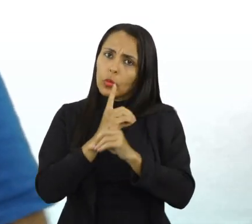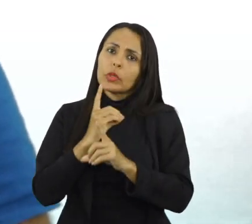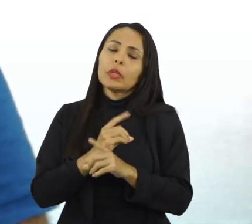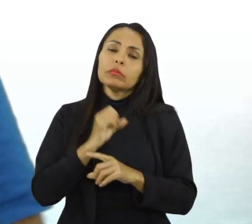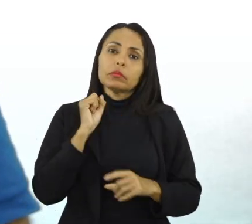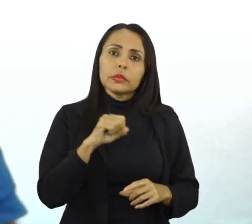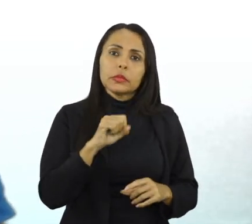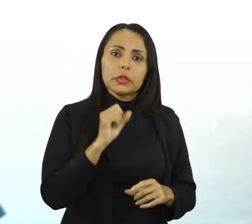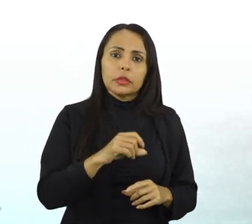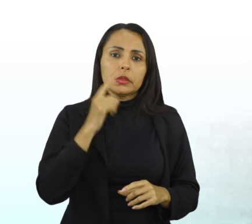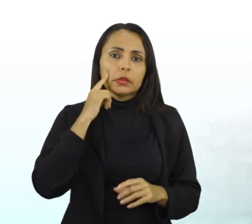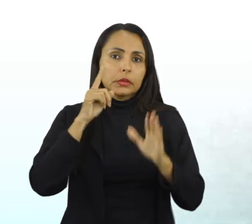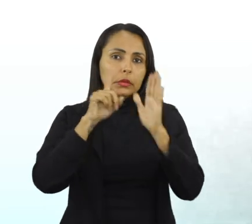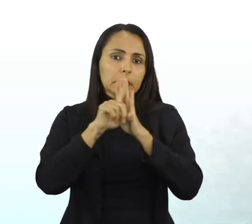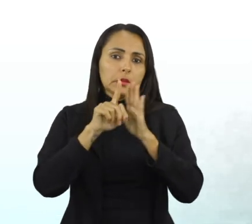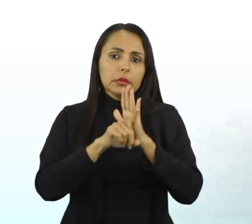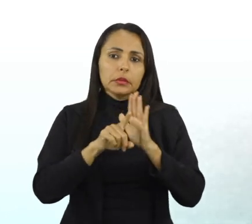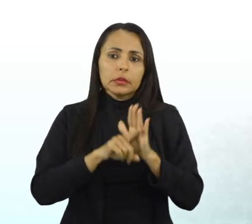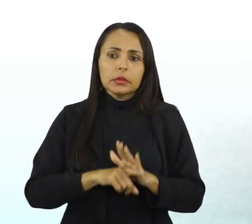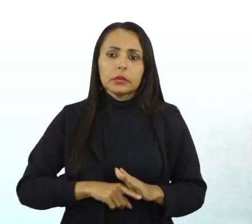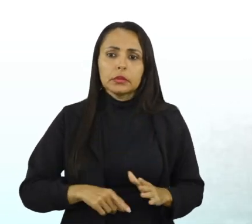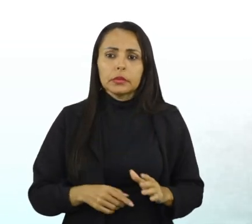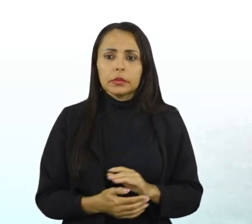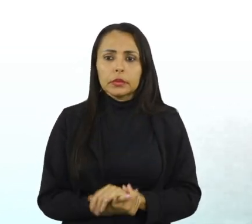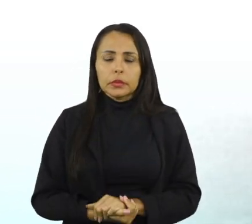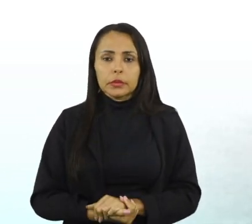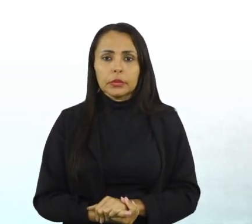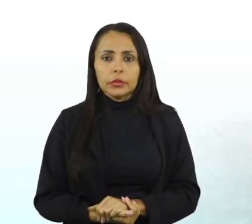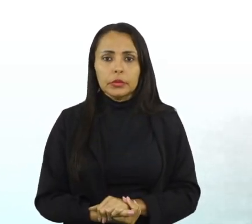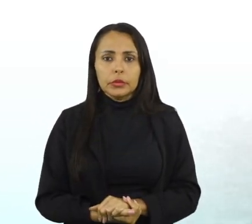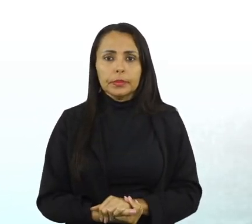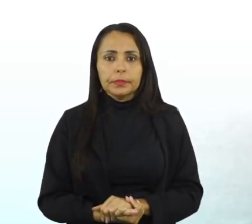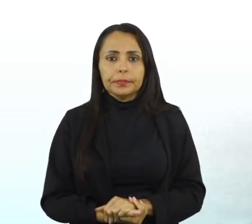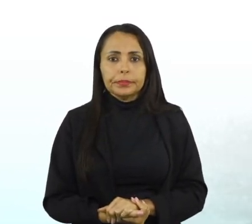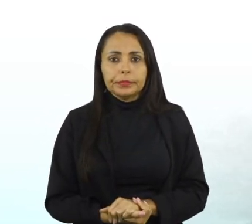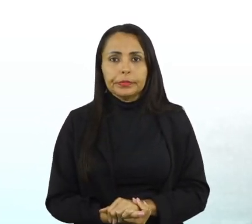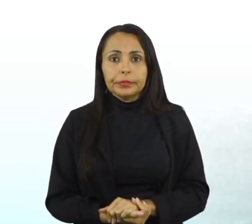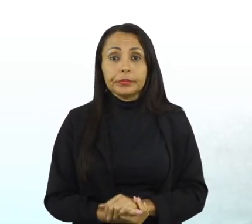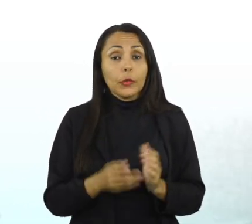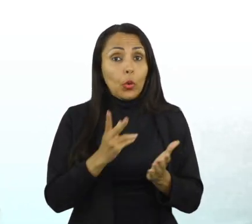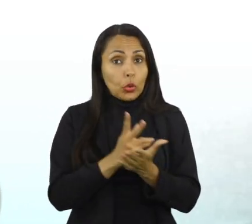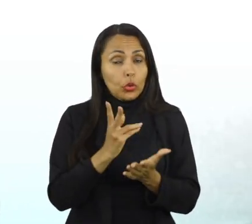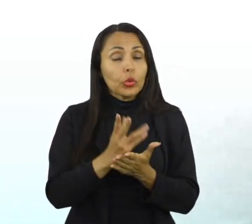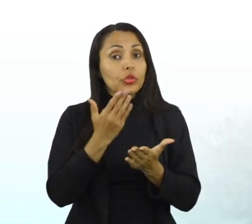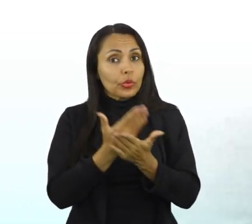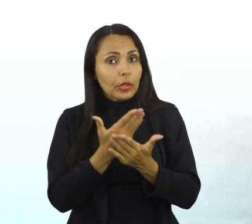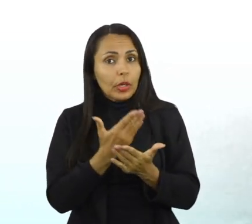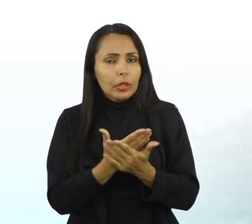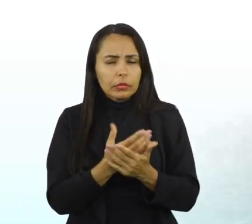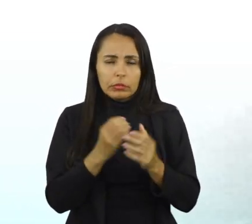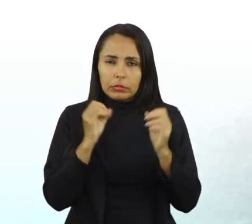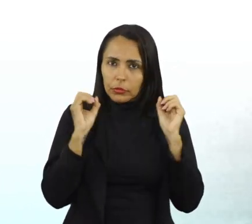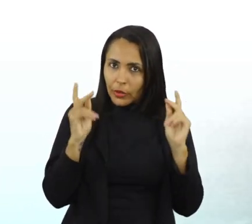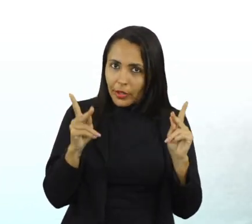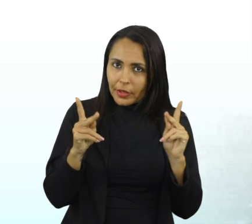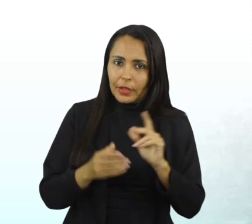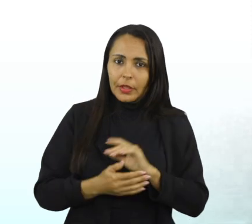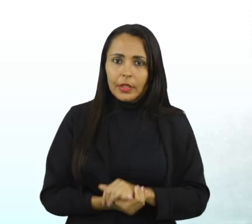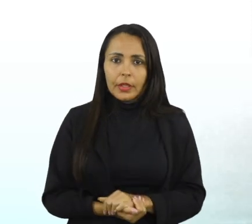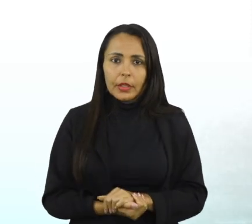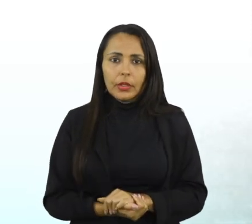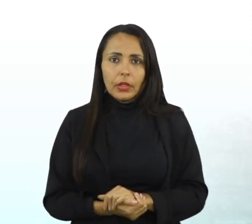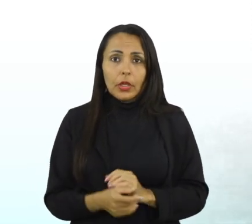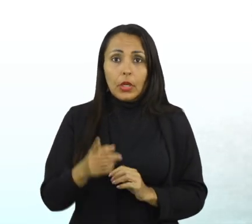probabilidade também de encontrar questões lá envolvendo variações linguísticas. Fera, continue